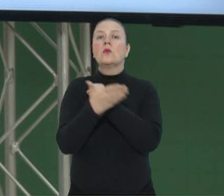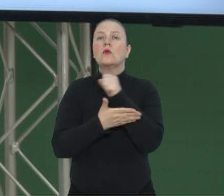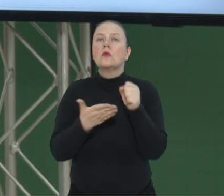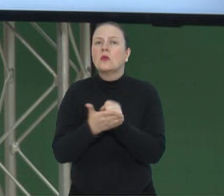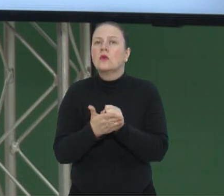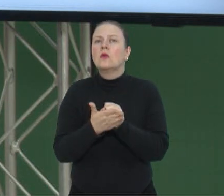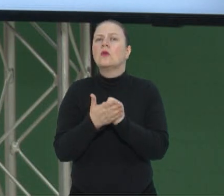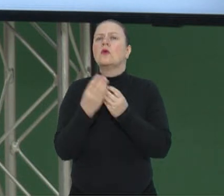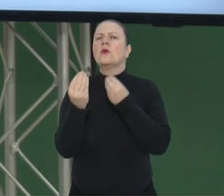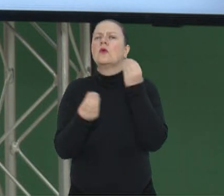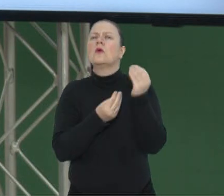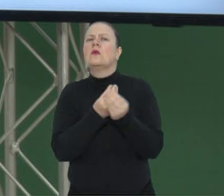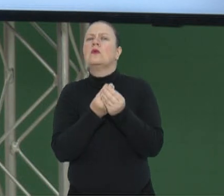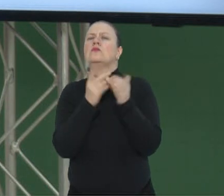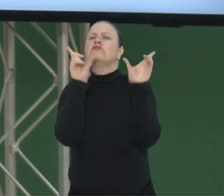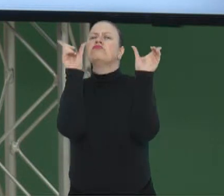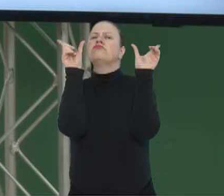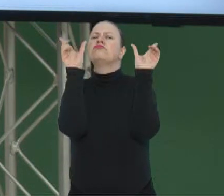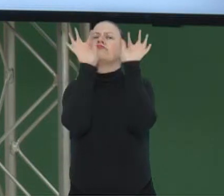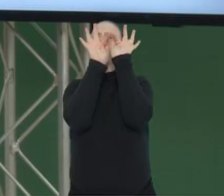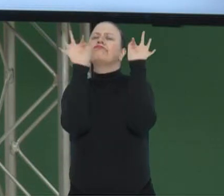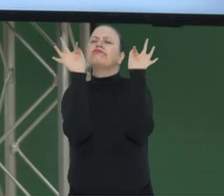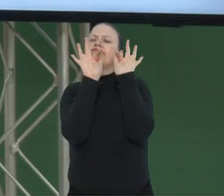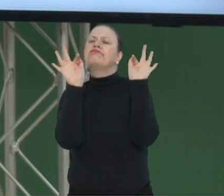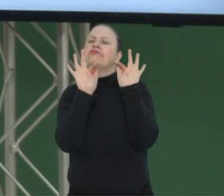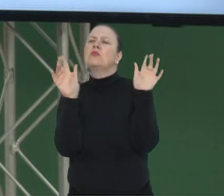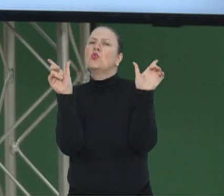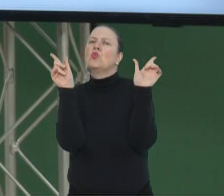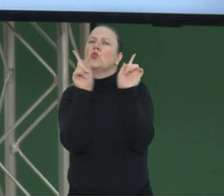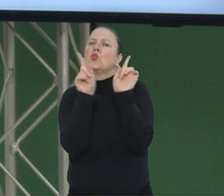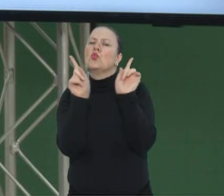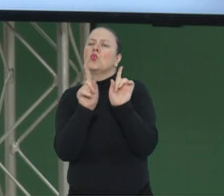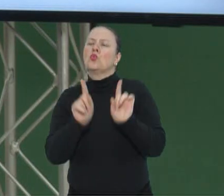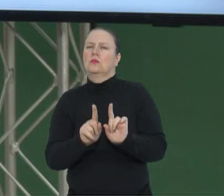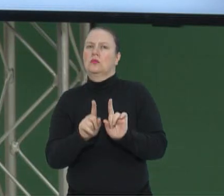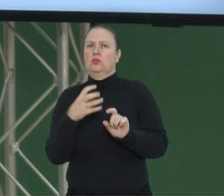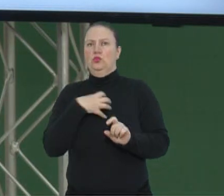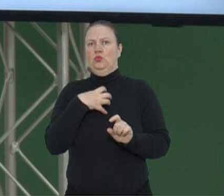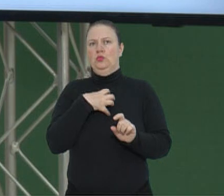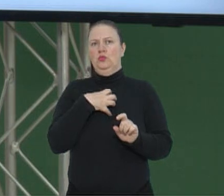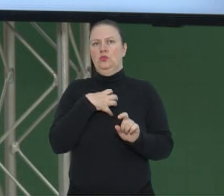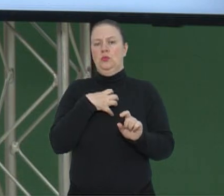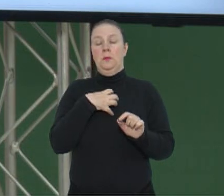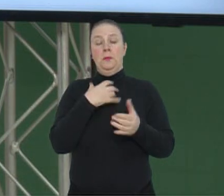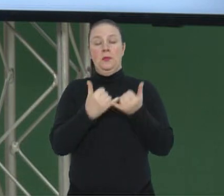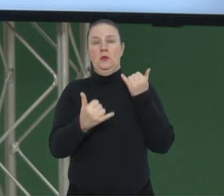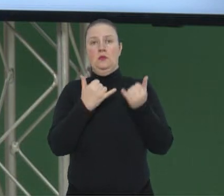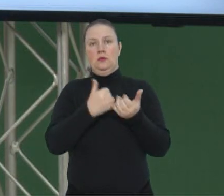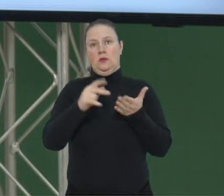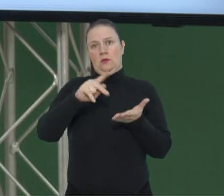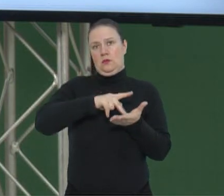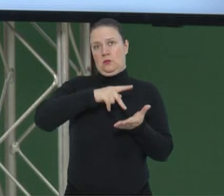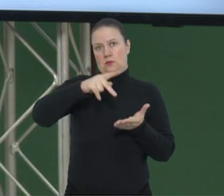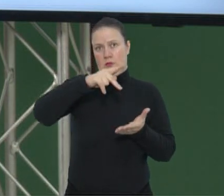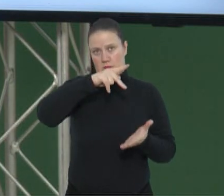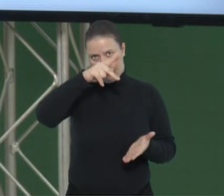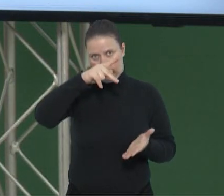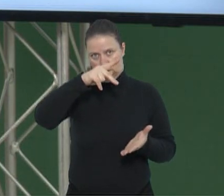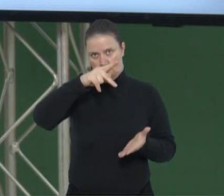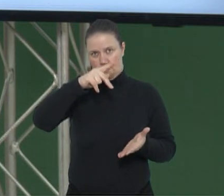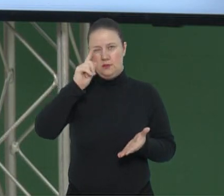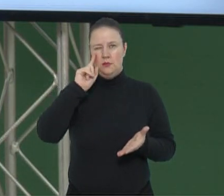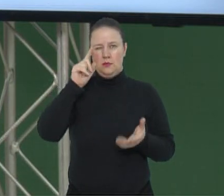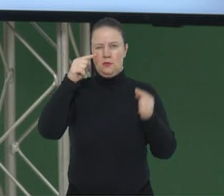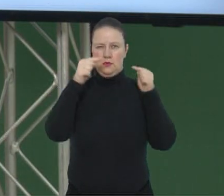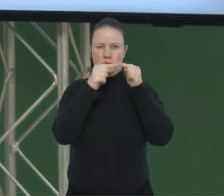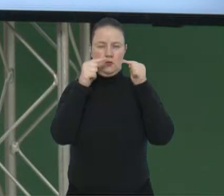uma paráfrase deste texto de Gabriel Garcia Marques, porém relacionado a uma destas 3 imagens.